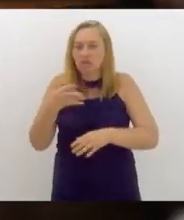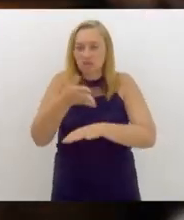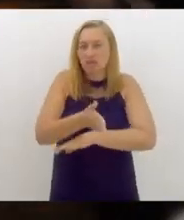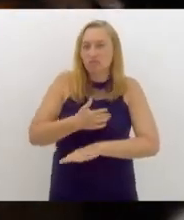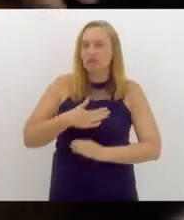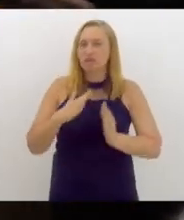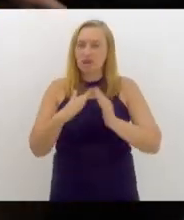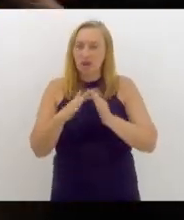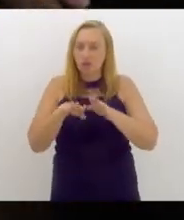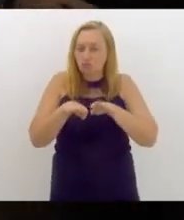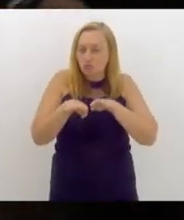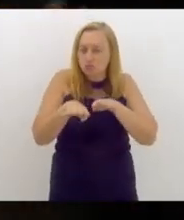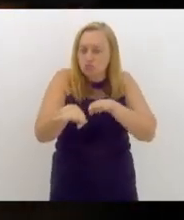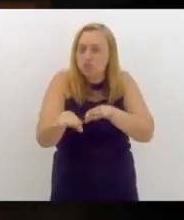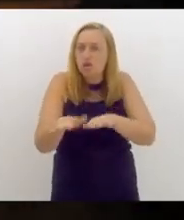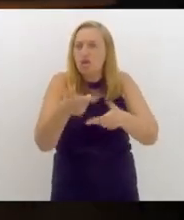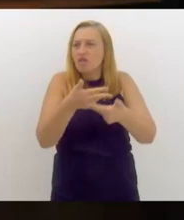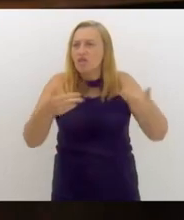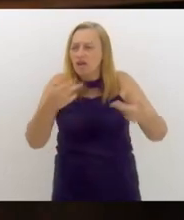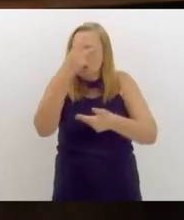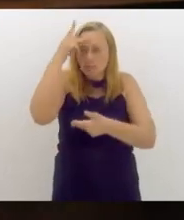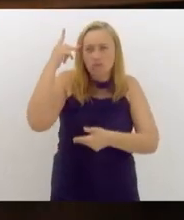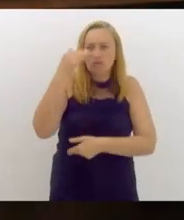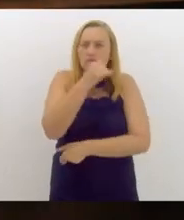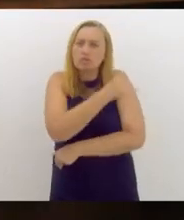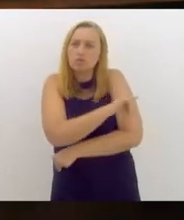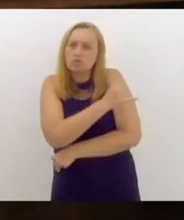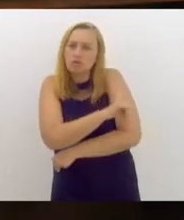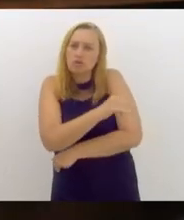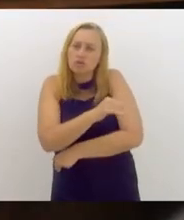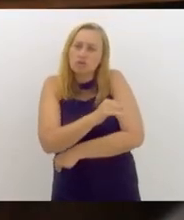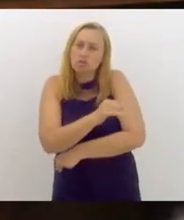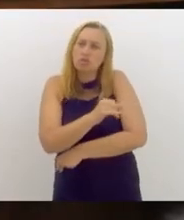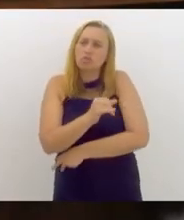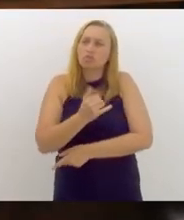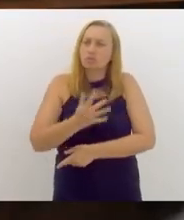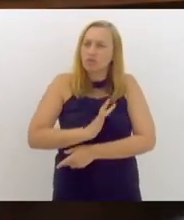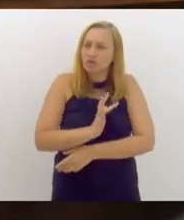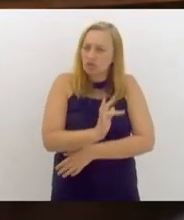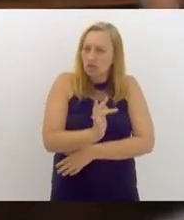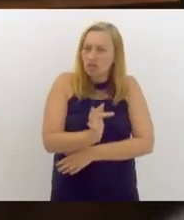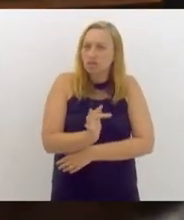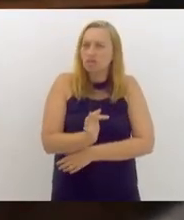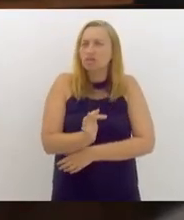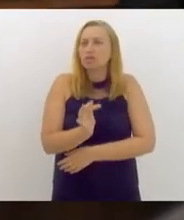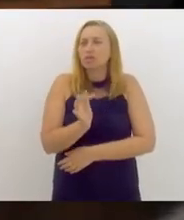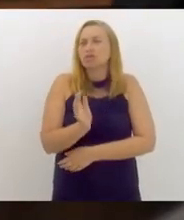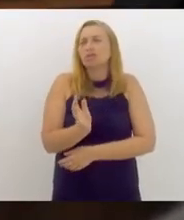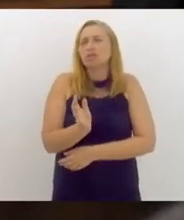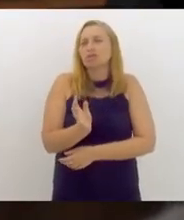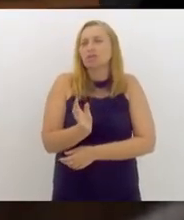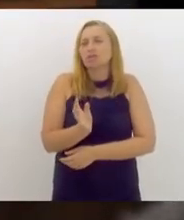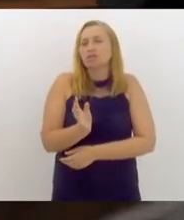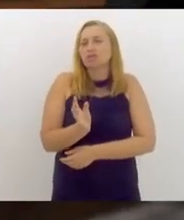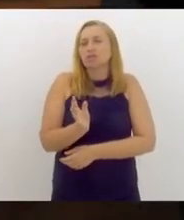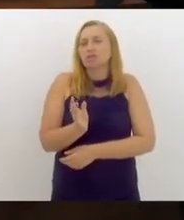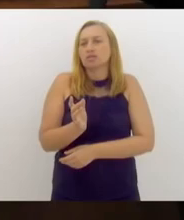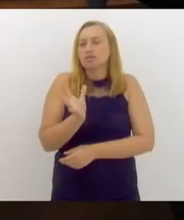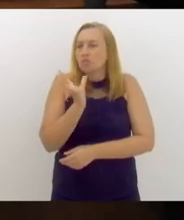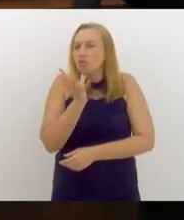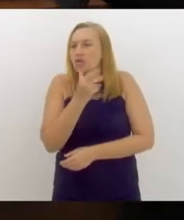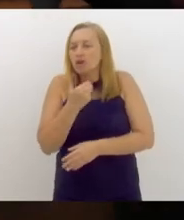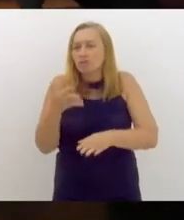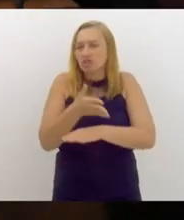no trânsito, muitos cariocas e fluminenses também tiveram até um tempo maior. E eu